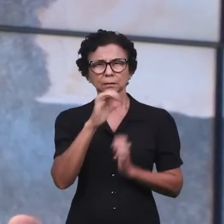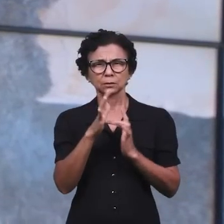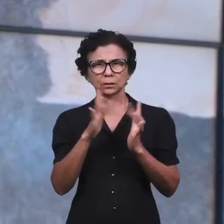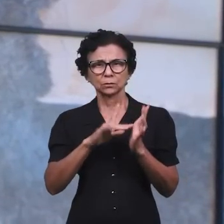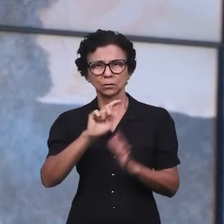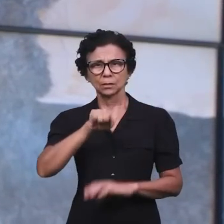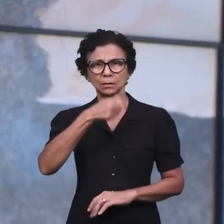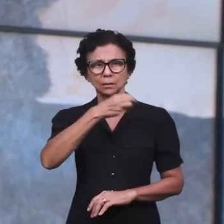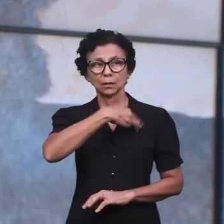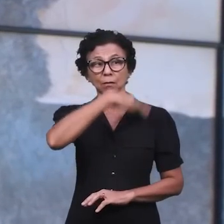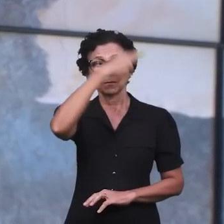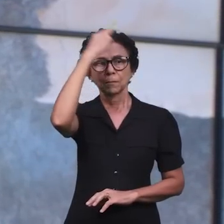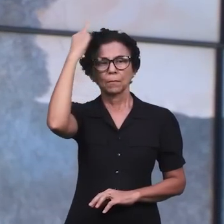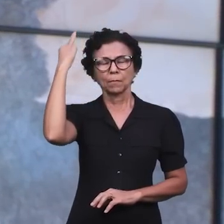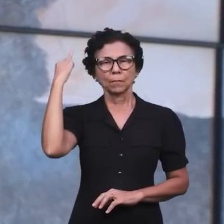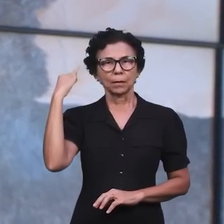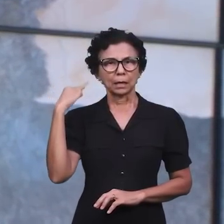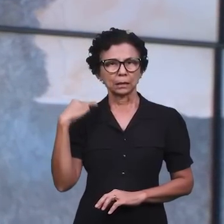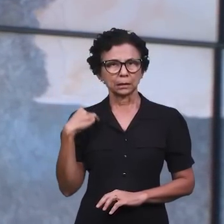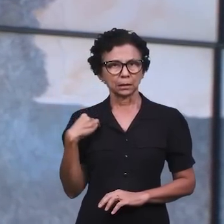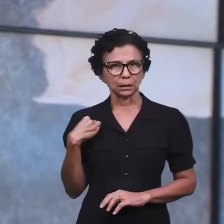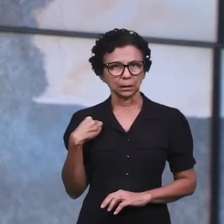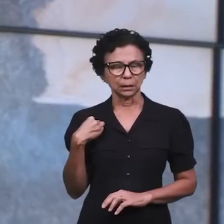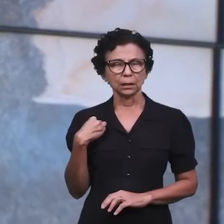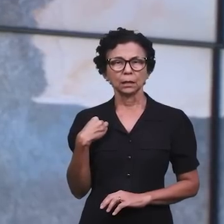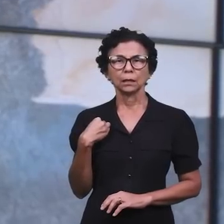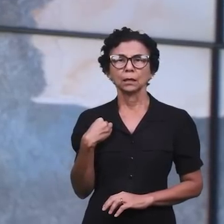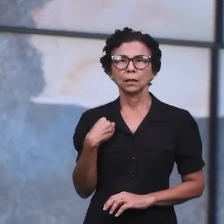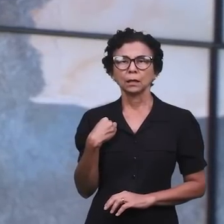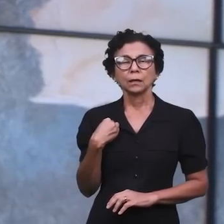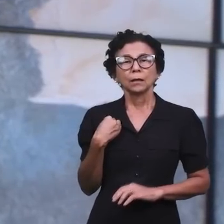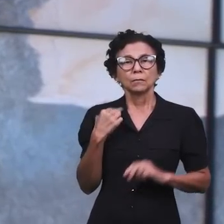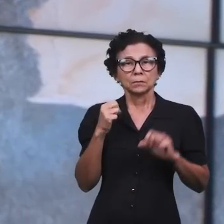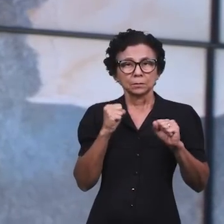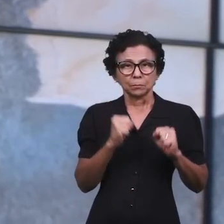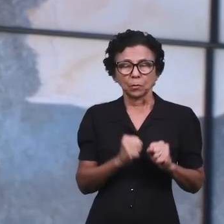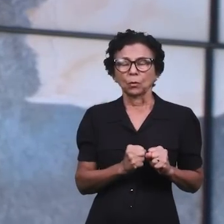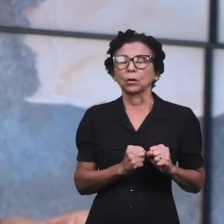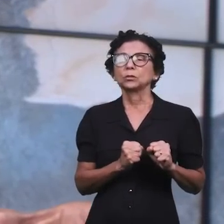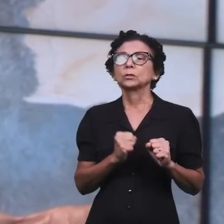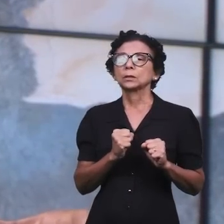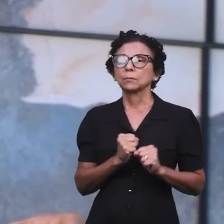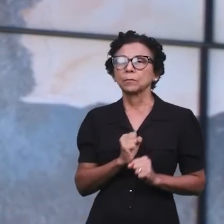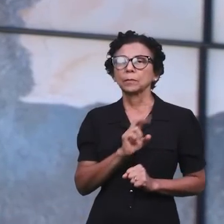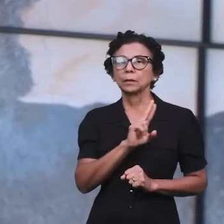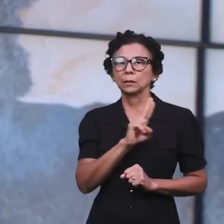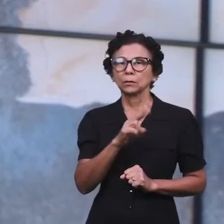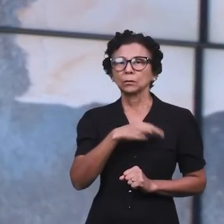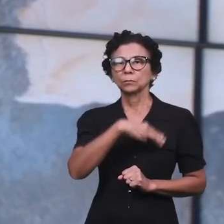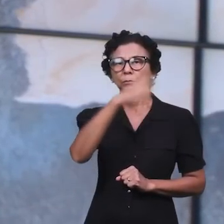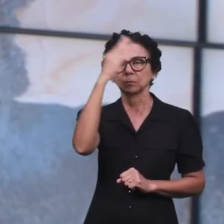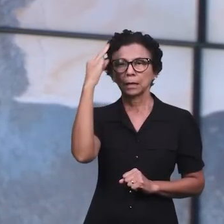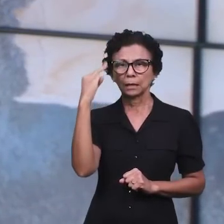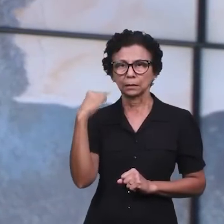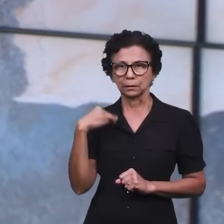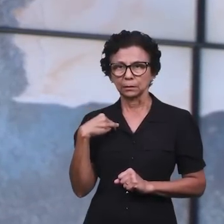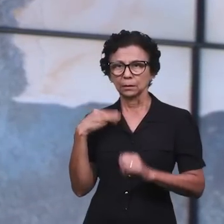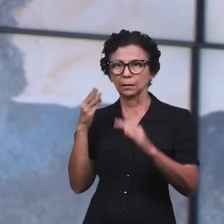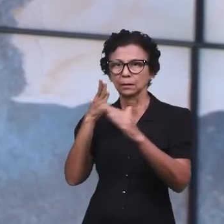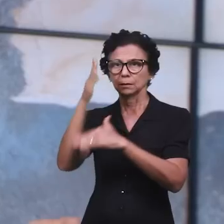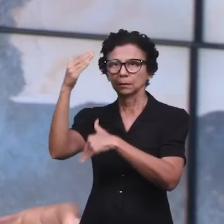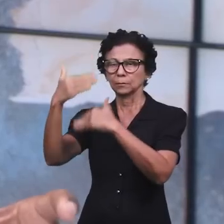a divergência, né, com relação à palavra de Deus. Como eu falei aqui inicialmente,